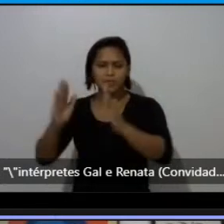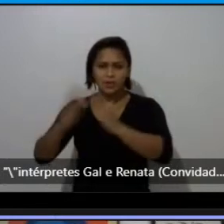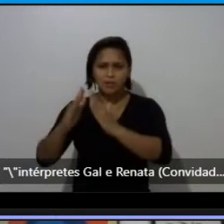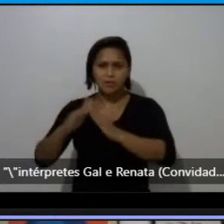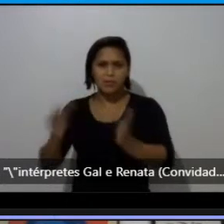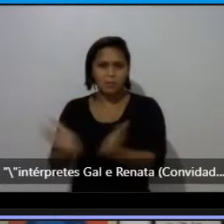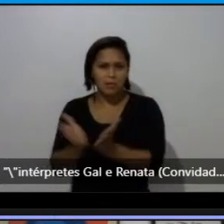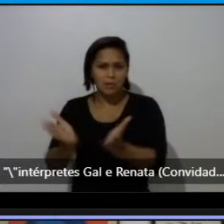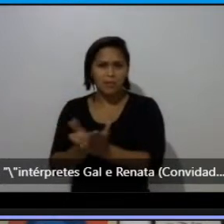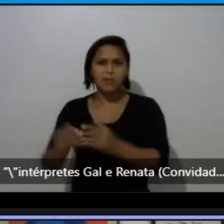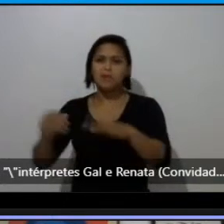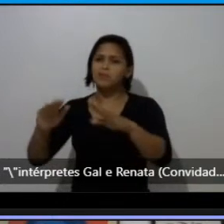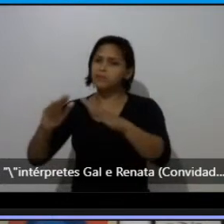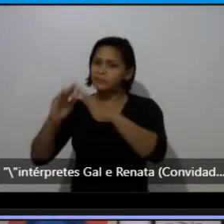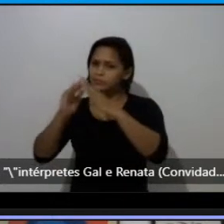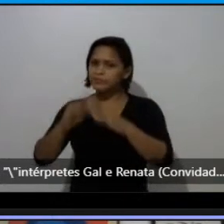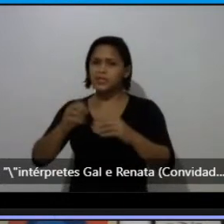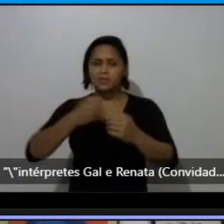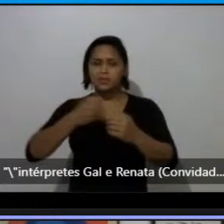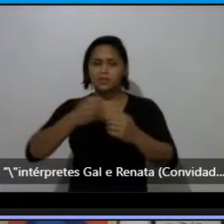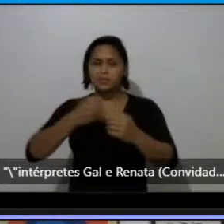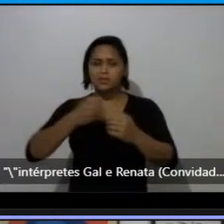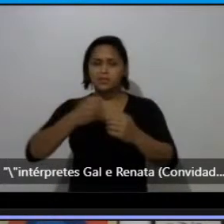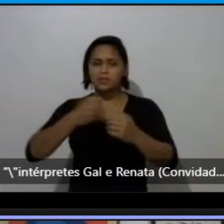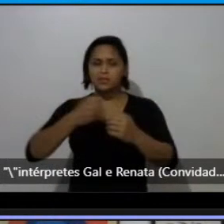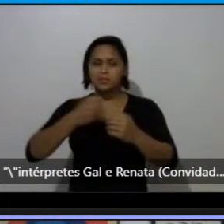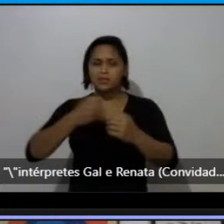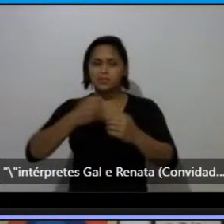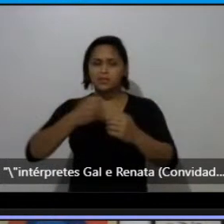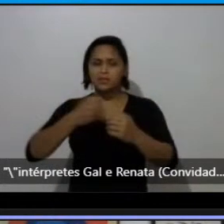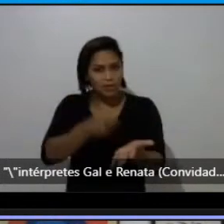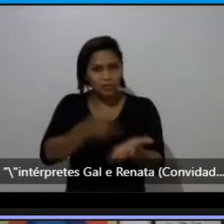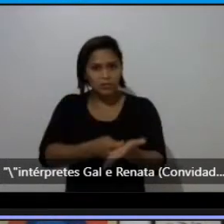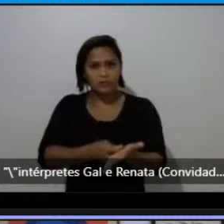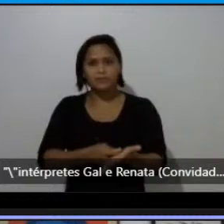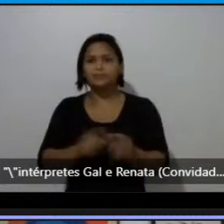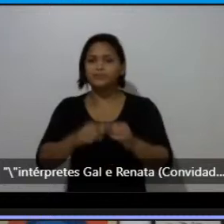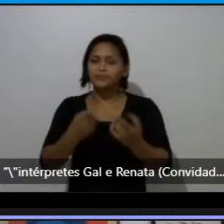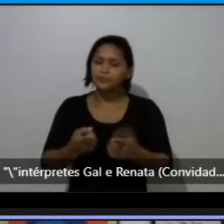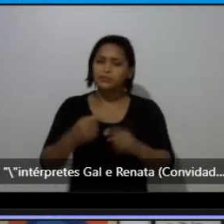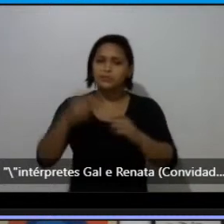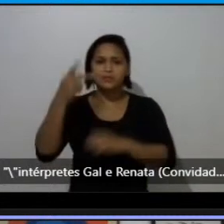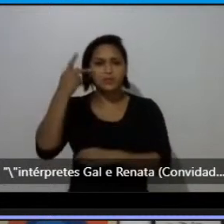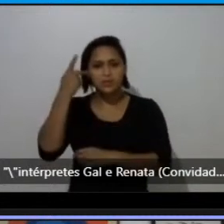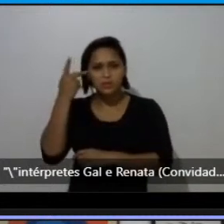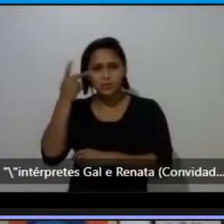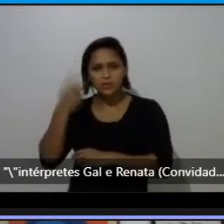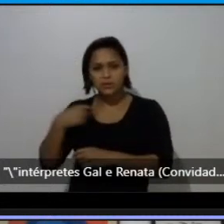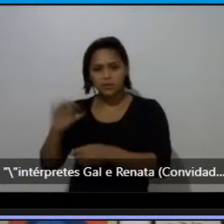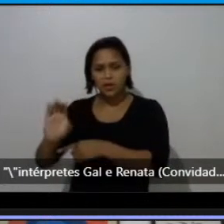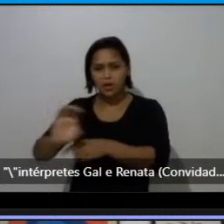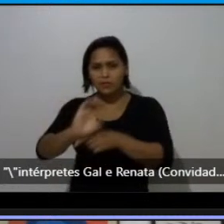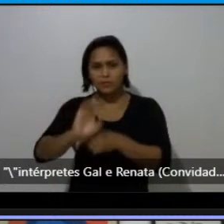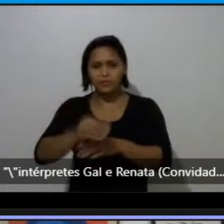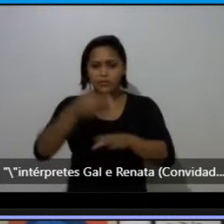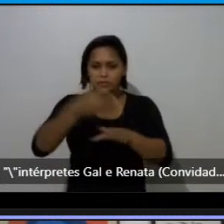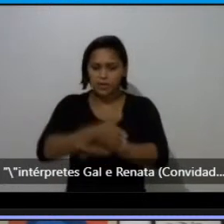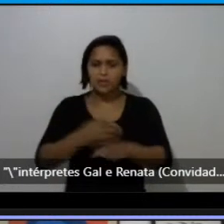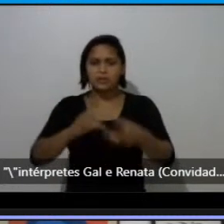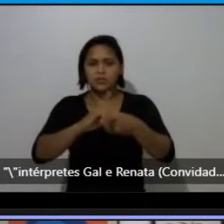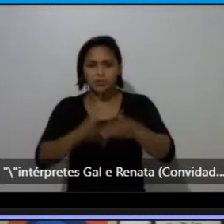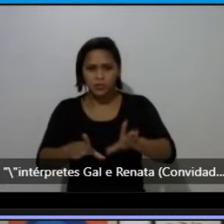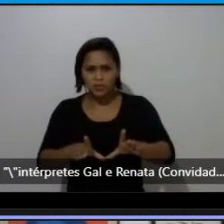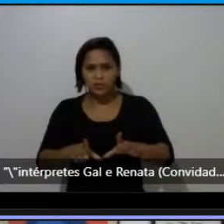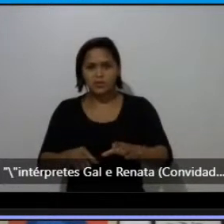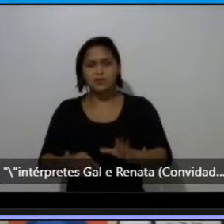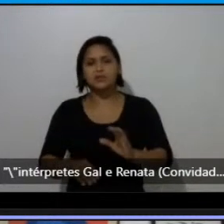periferias, né? Mecanismos típicos de processos ditatoriais. Então, são estados de exceção dentro de democracias institucionais que criam